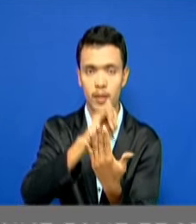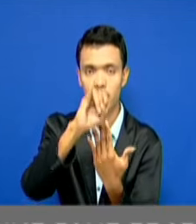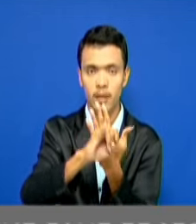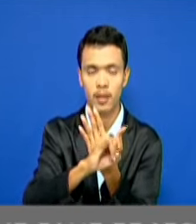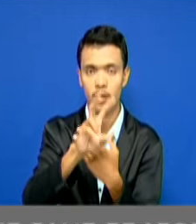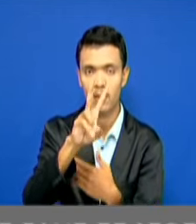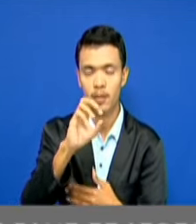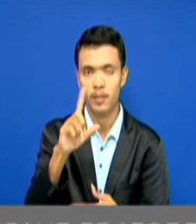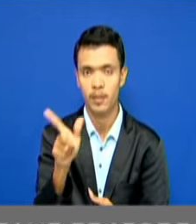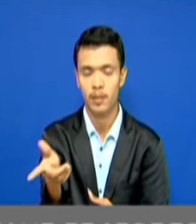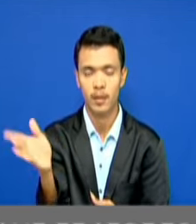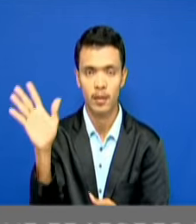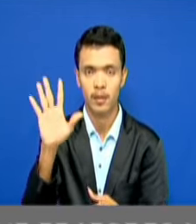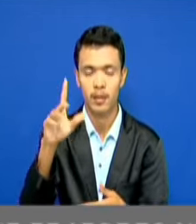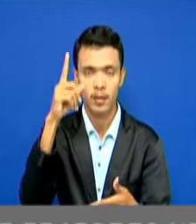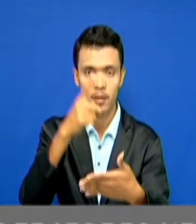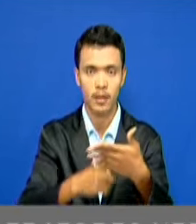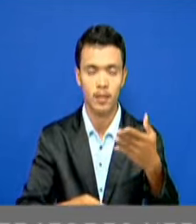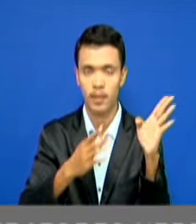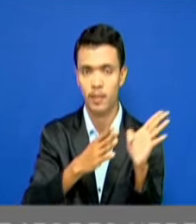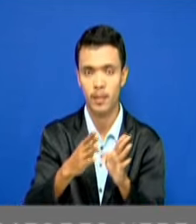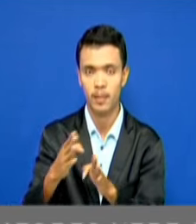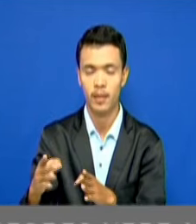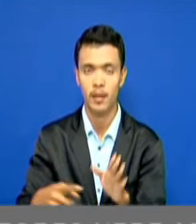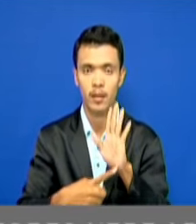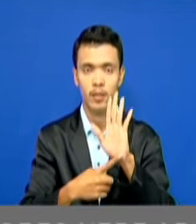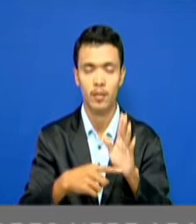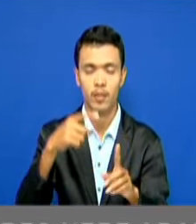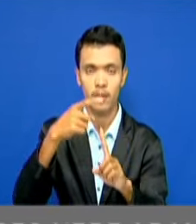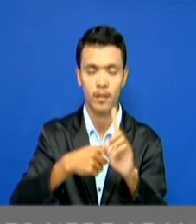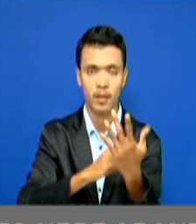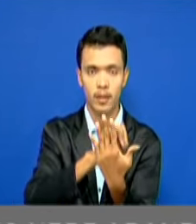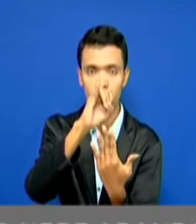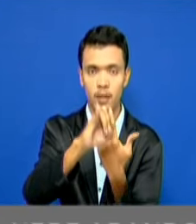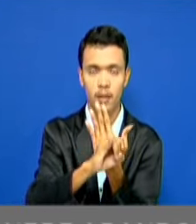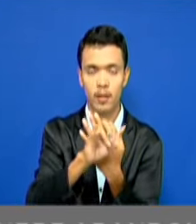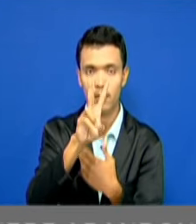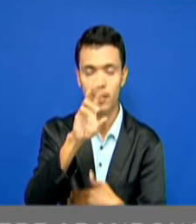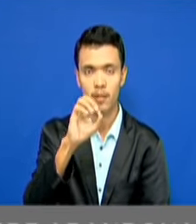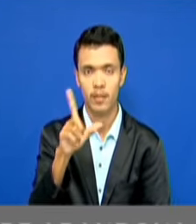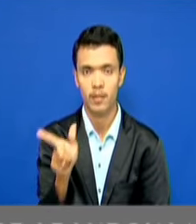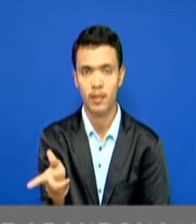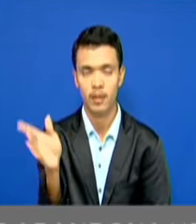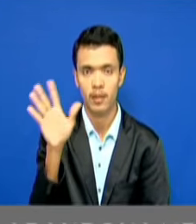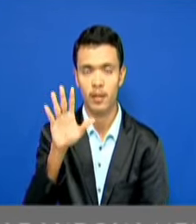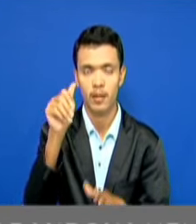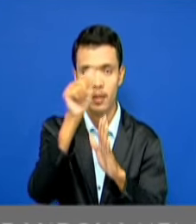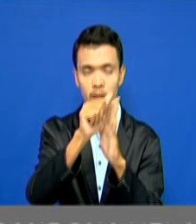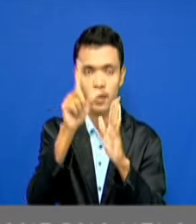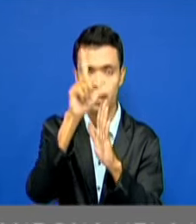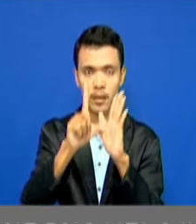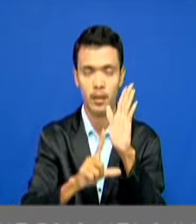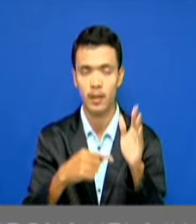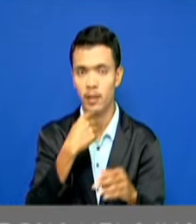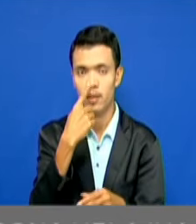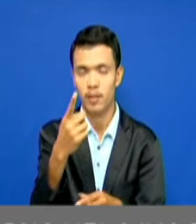de uma que está preparada agora, né, mas nem produz efeito em 2025 janeiro. Também lei, né, claro, e artigo sanulor sentolo, colhe